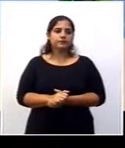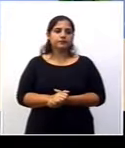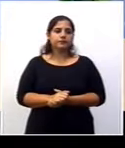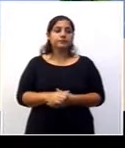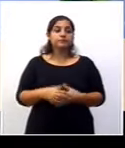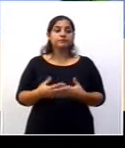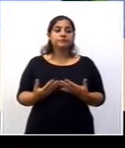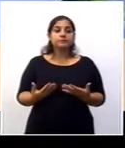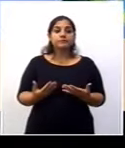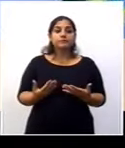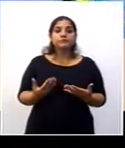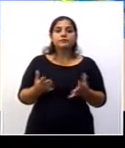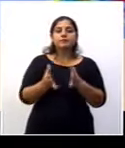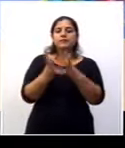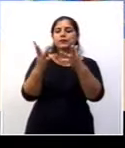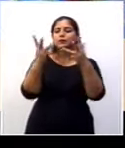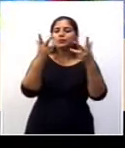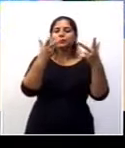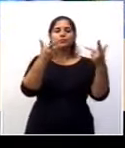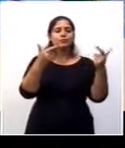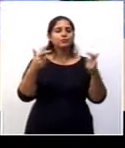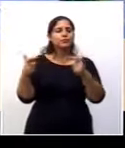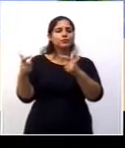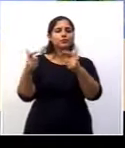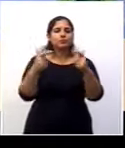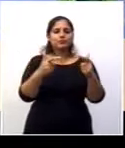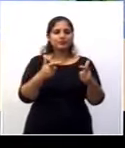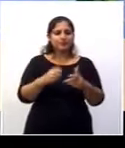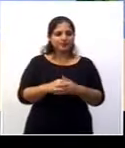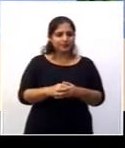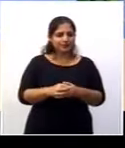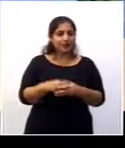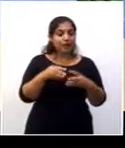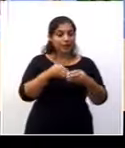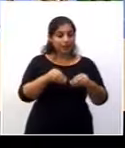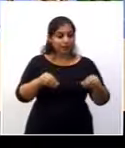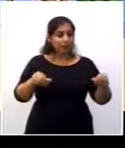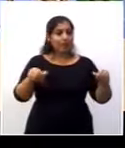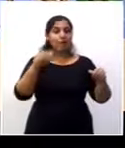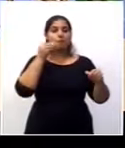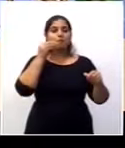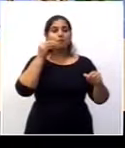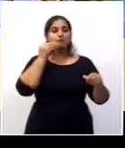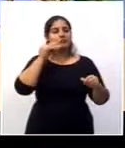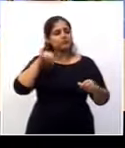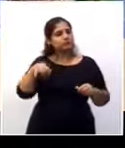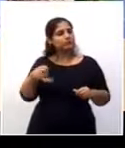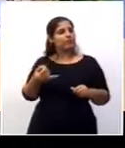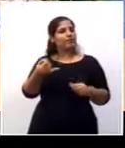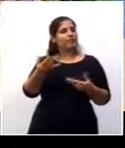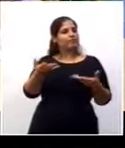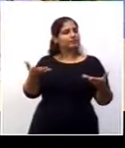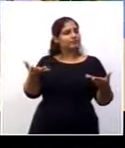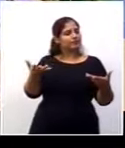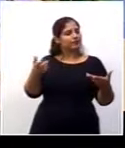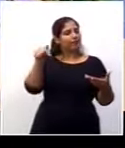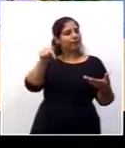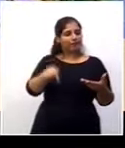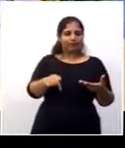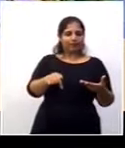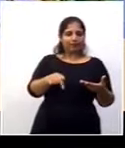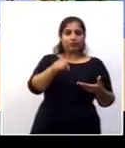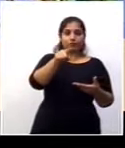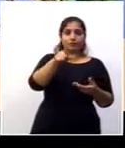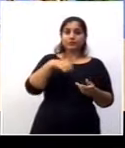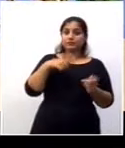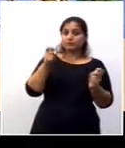O paraíso tropical. A terra das oportunidades. Aqui você